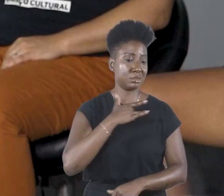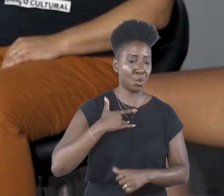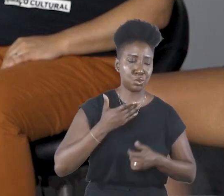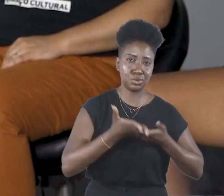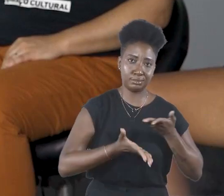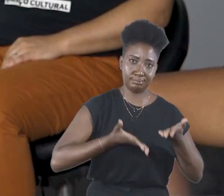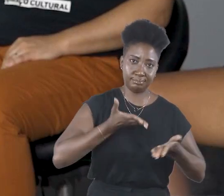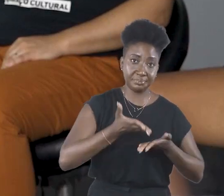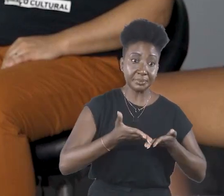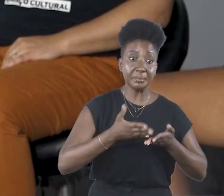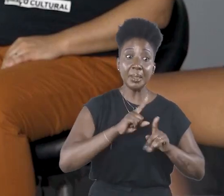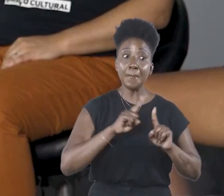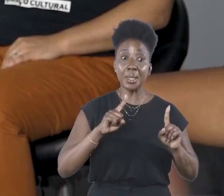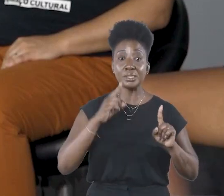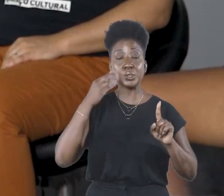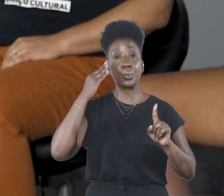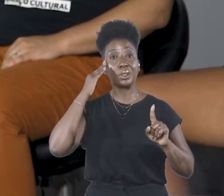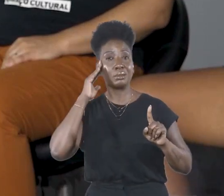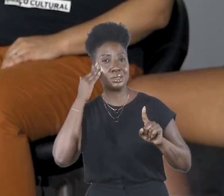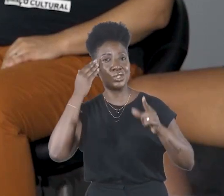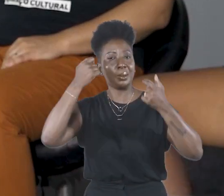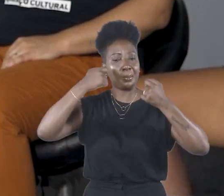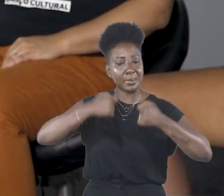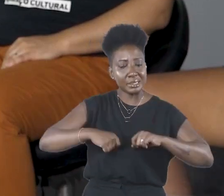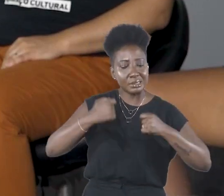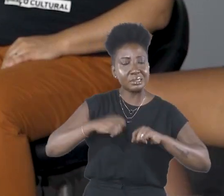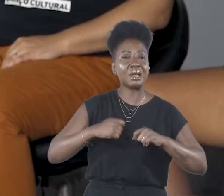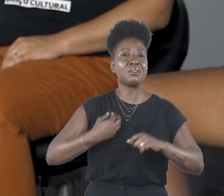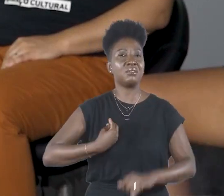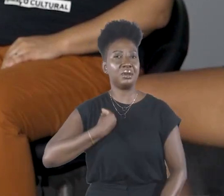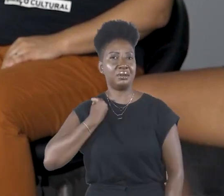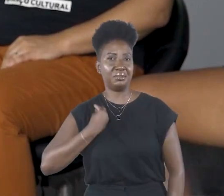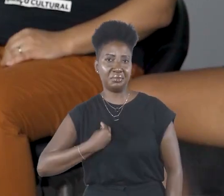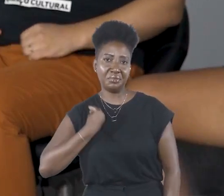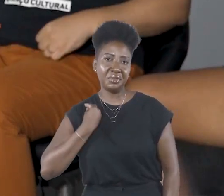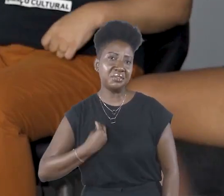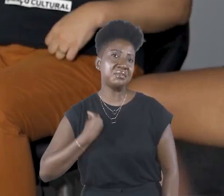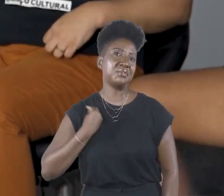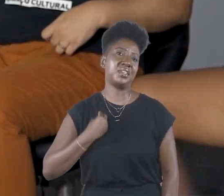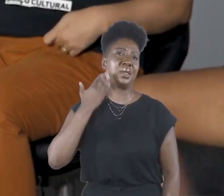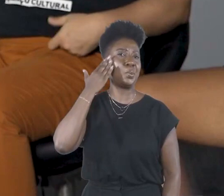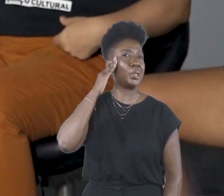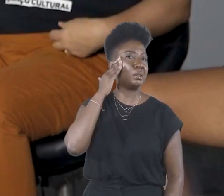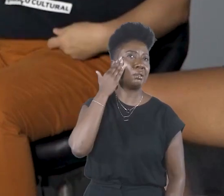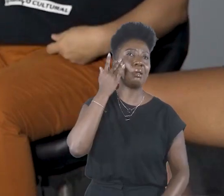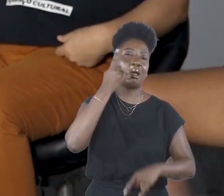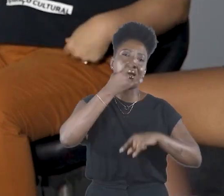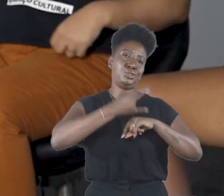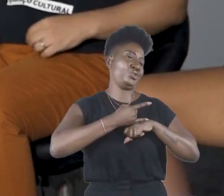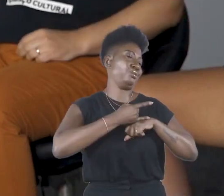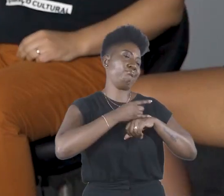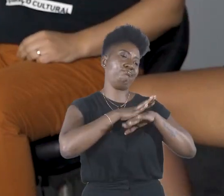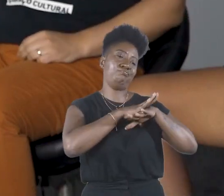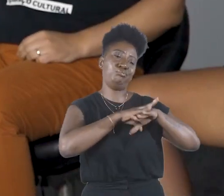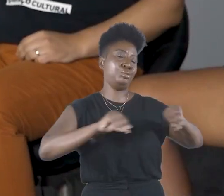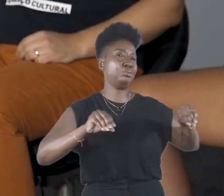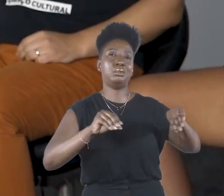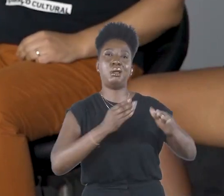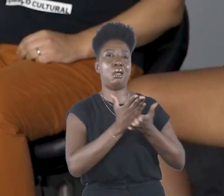saúde. Mas quando eu entendi, eu preciso continuar a viver, mesmo o meu pé não está 100%, agora eu entendi, eu não vou poder viver no